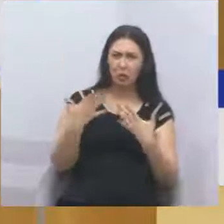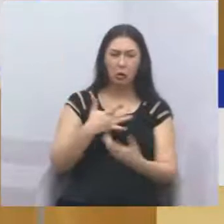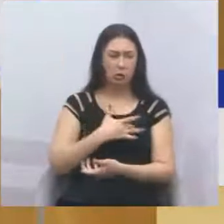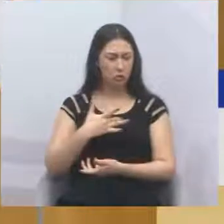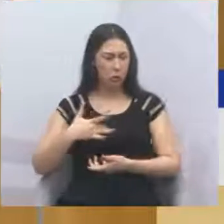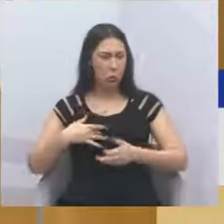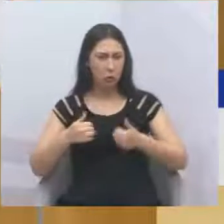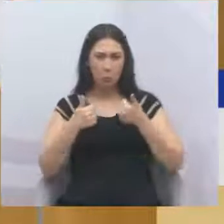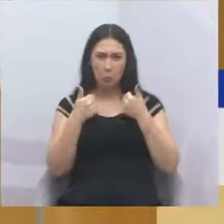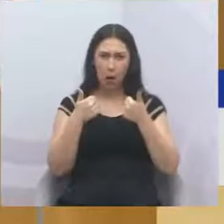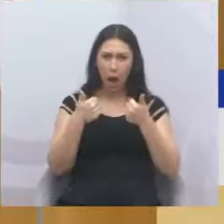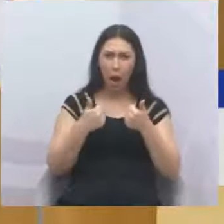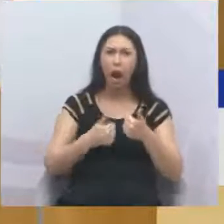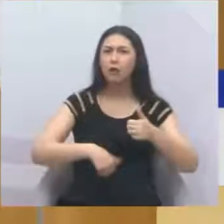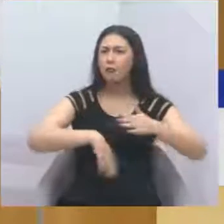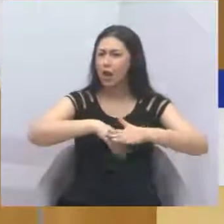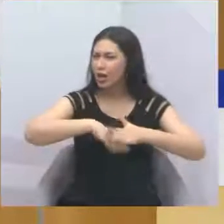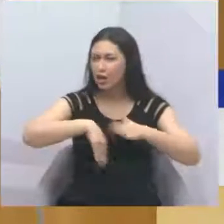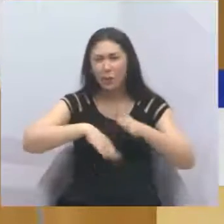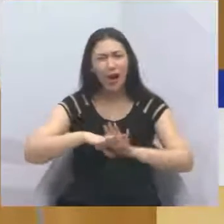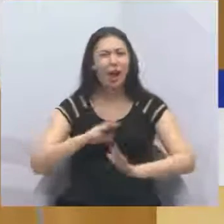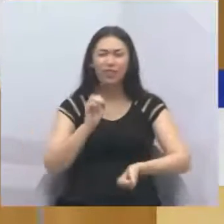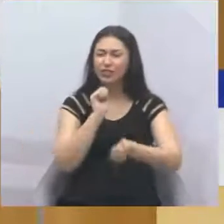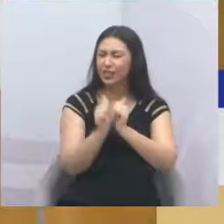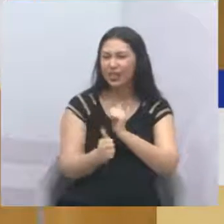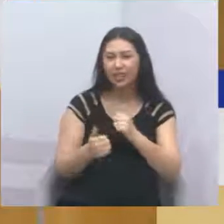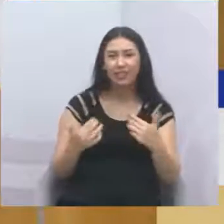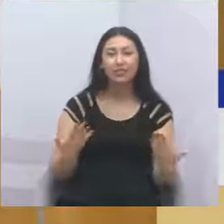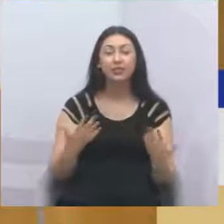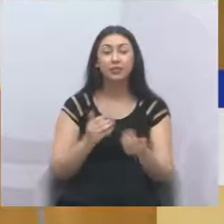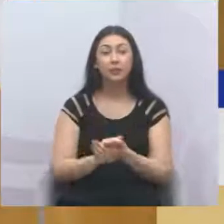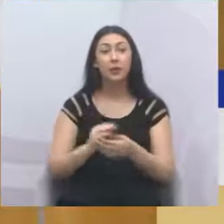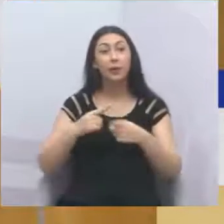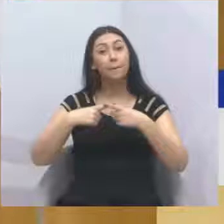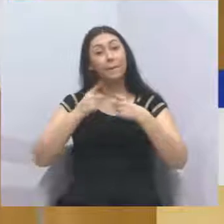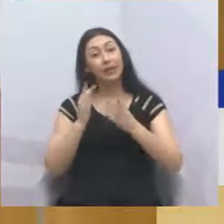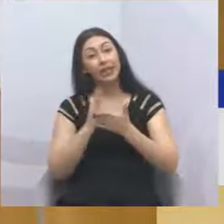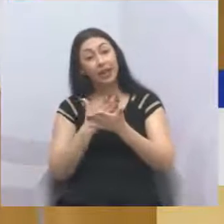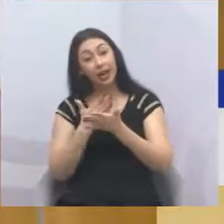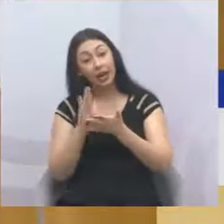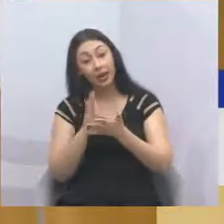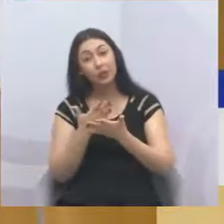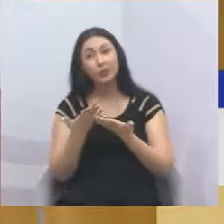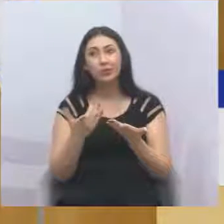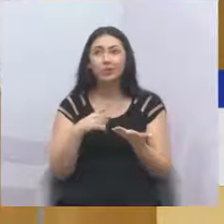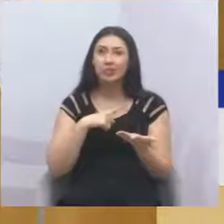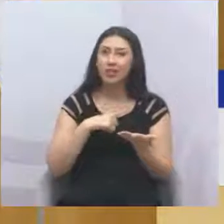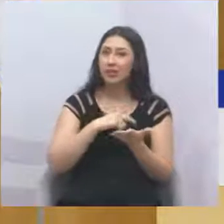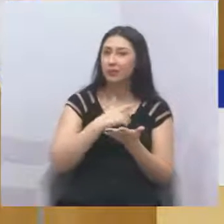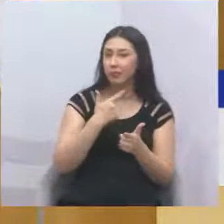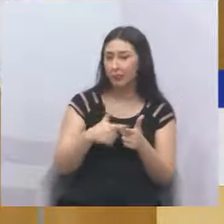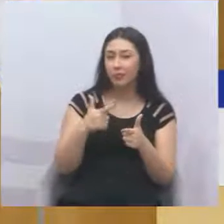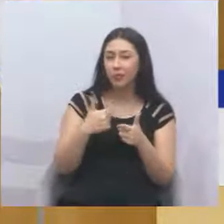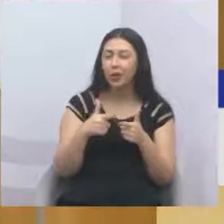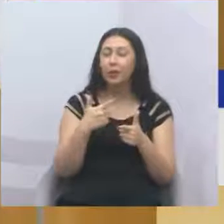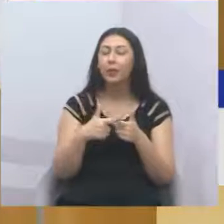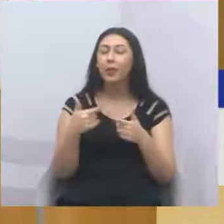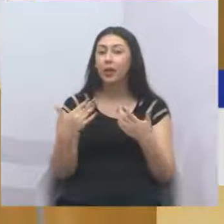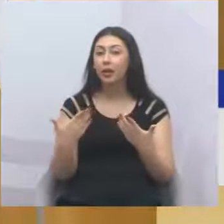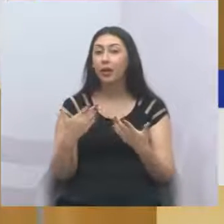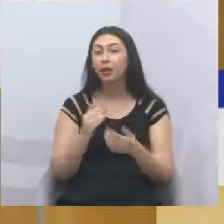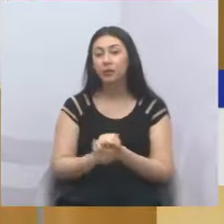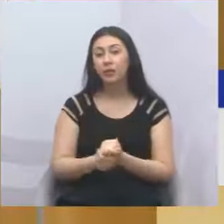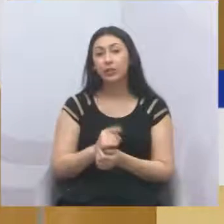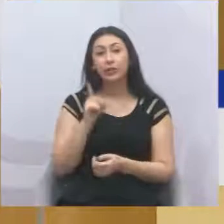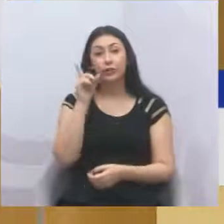estão ativos, jogando futebol, fazendo atividade física, mas há alguns idosos que também têm dificuldades, né, de